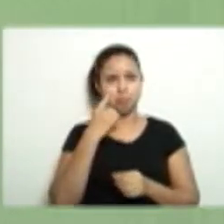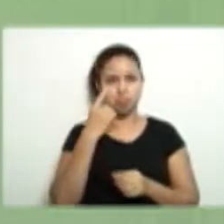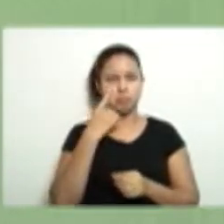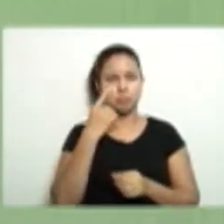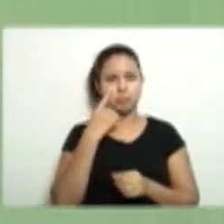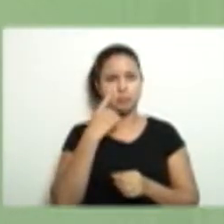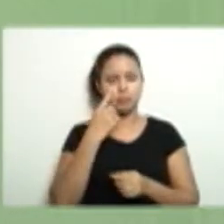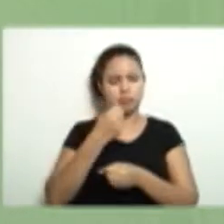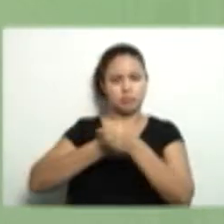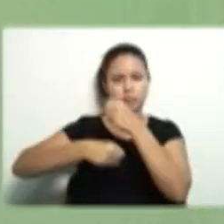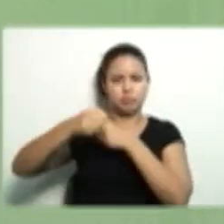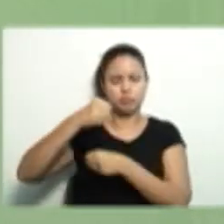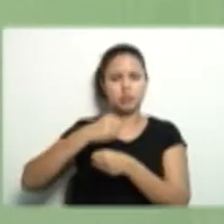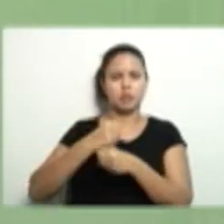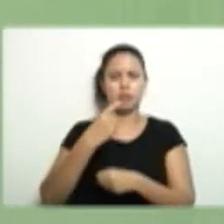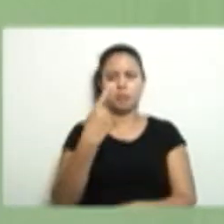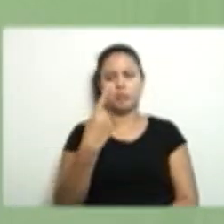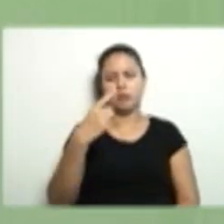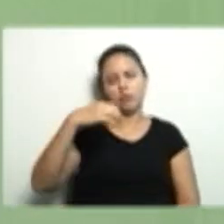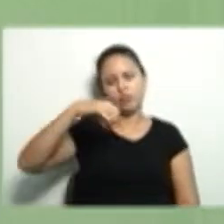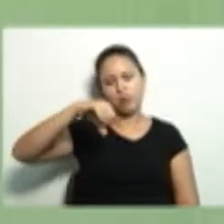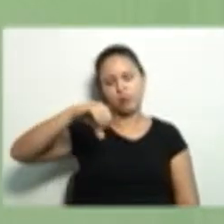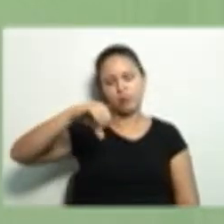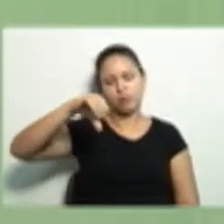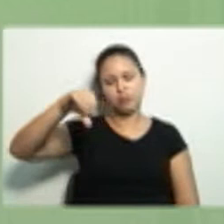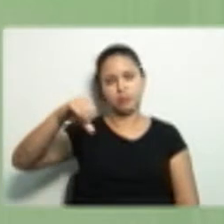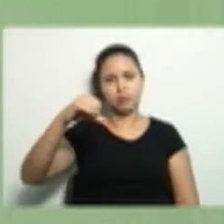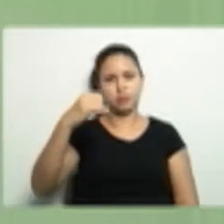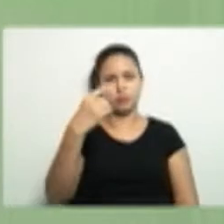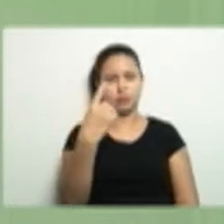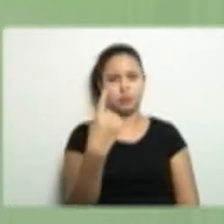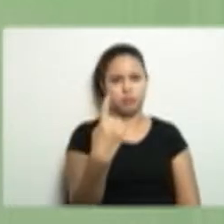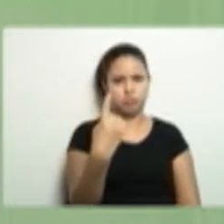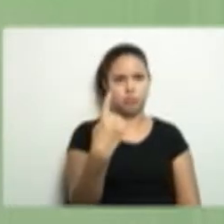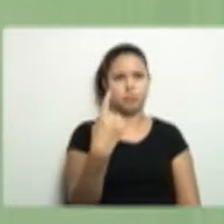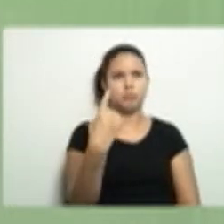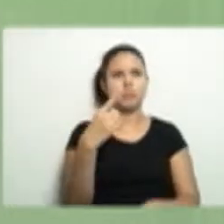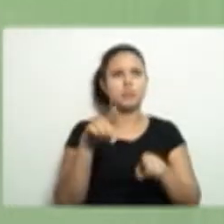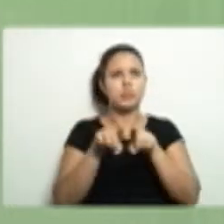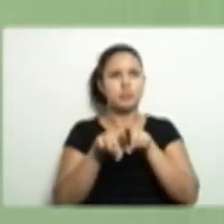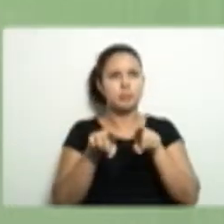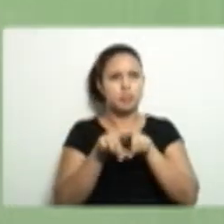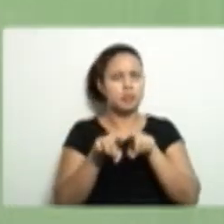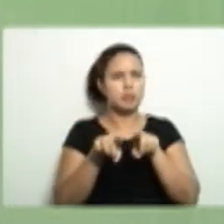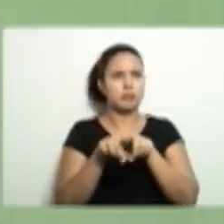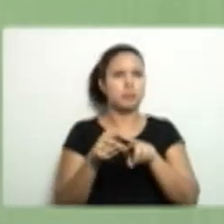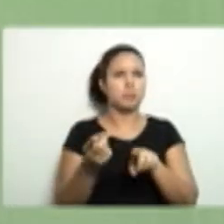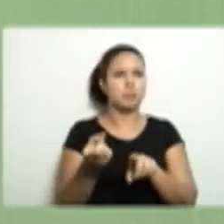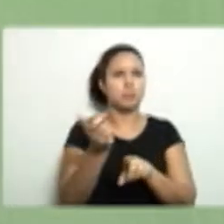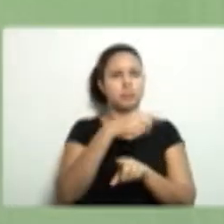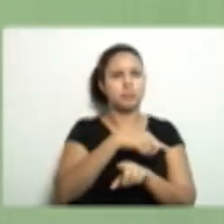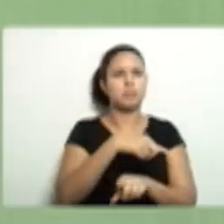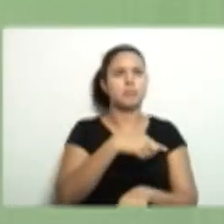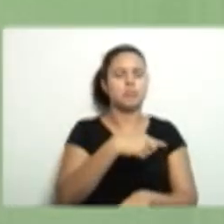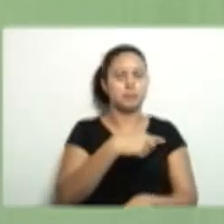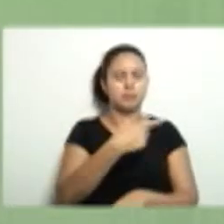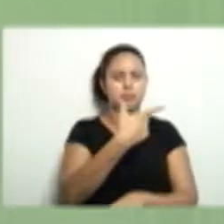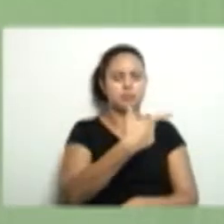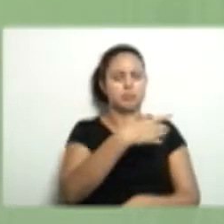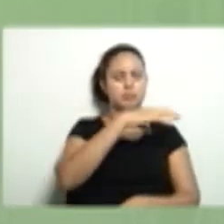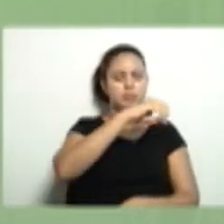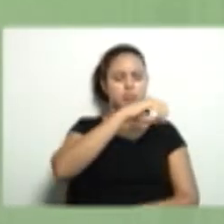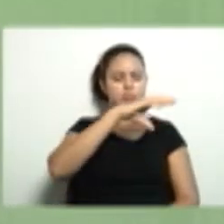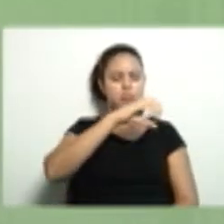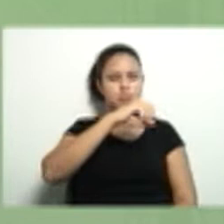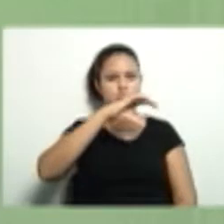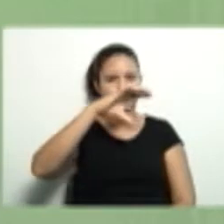ano de 1991 e nós temos o IDHM para todos os municípios do Brasil para o ano de 2000.